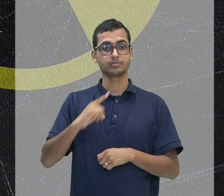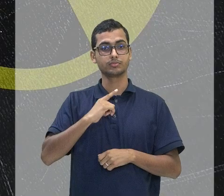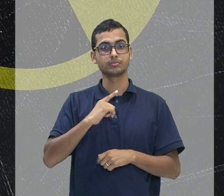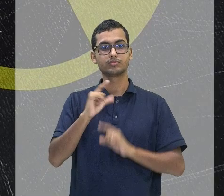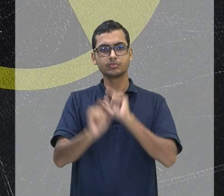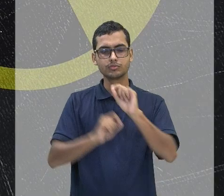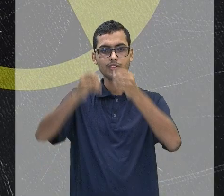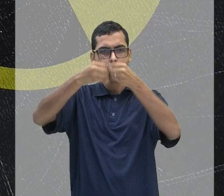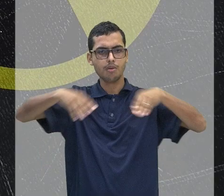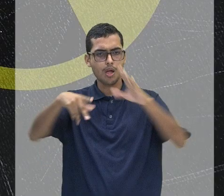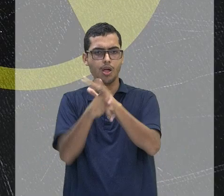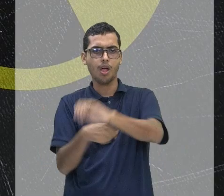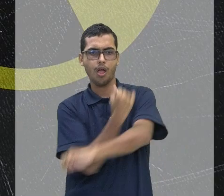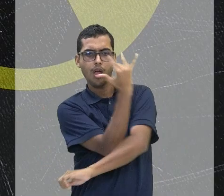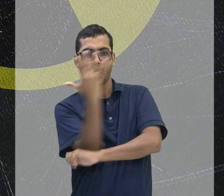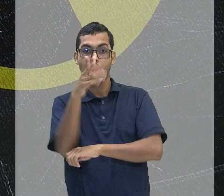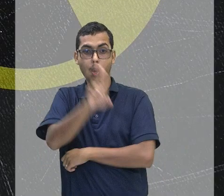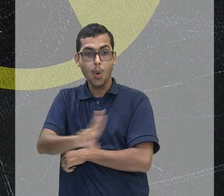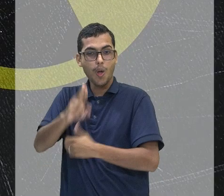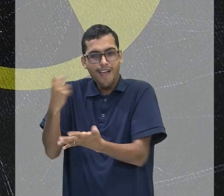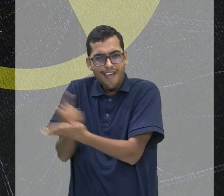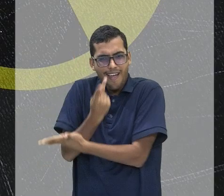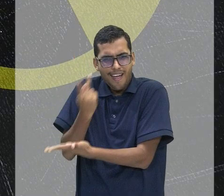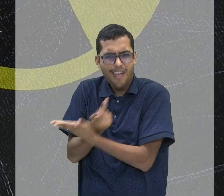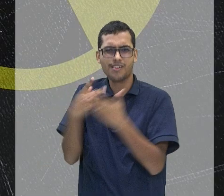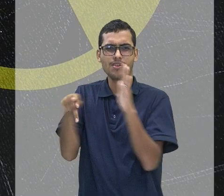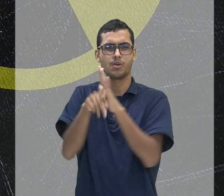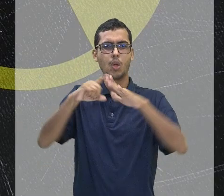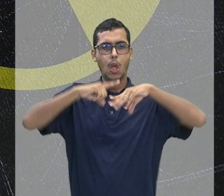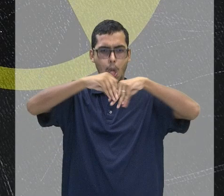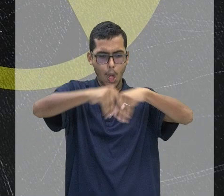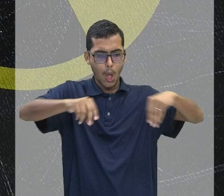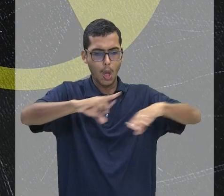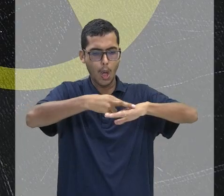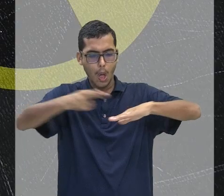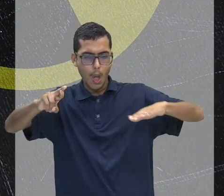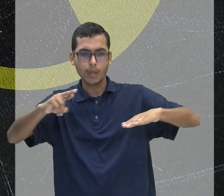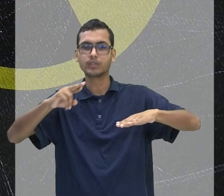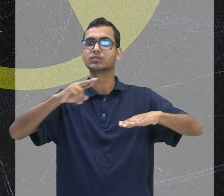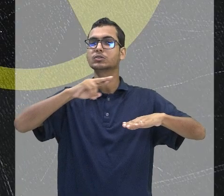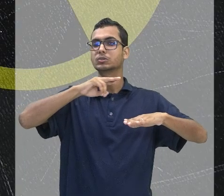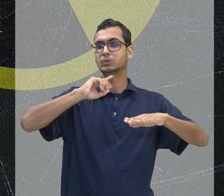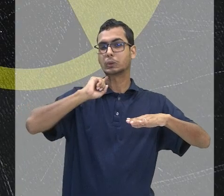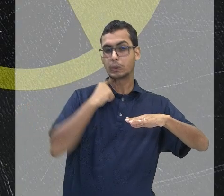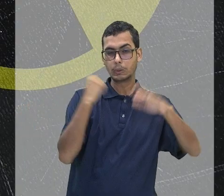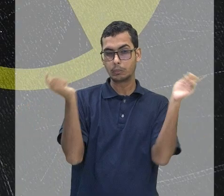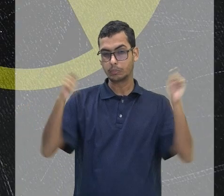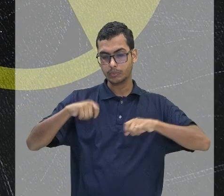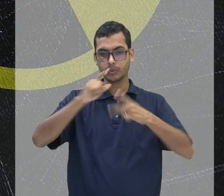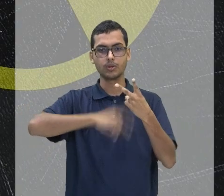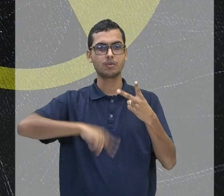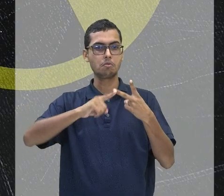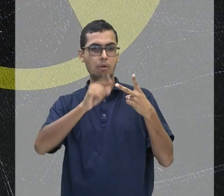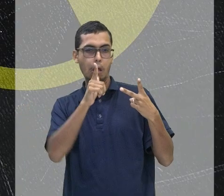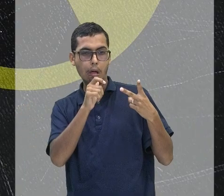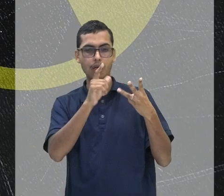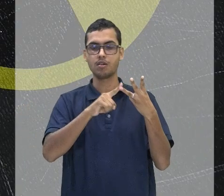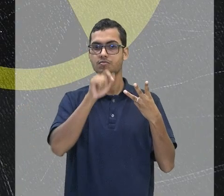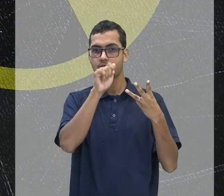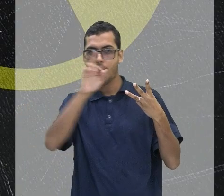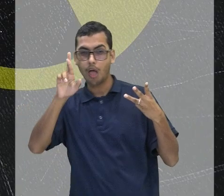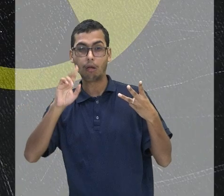o uso incorreto, indevido, pode levar à contaminação do solo, à contaminação da água e à contaminação do ar.